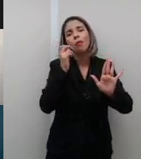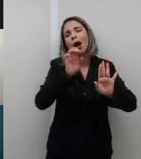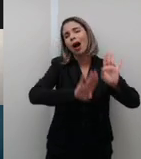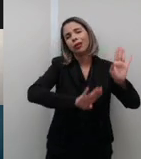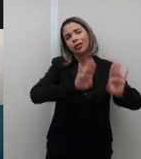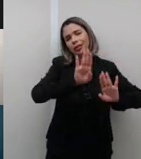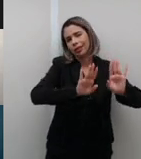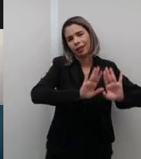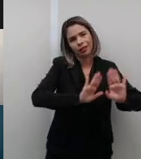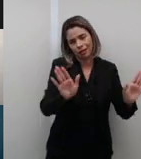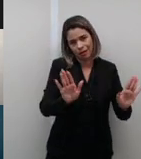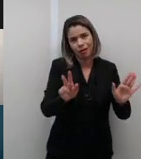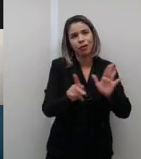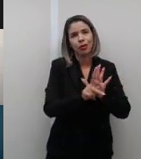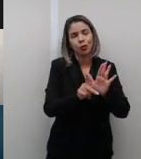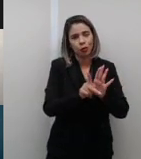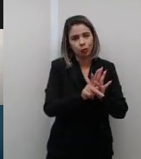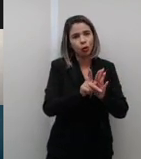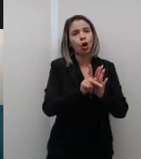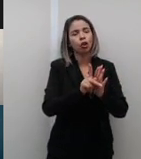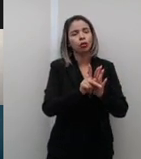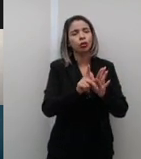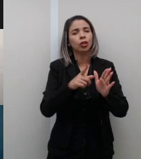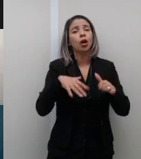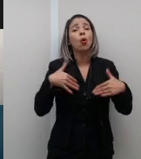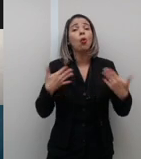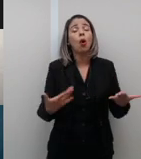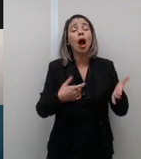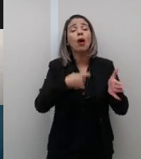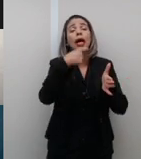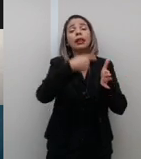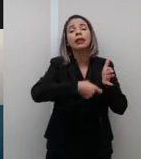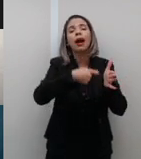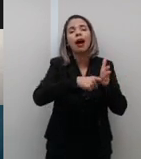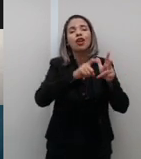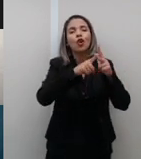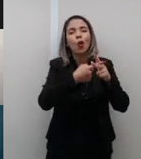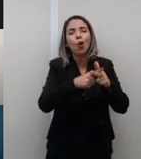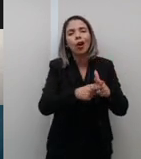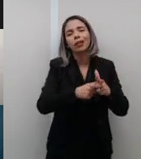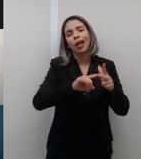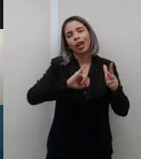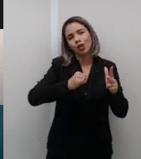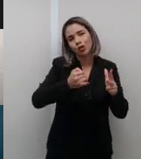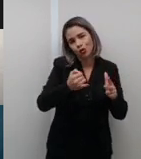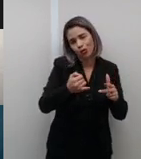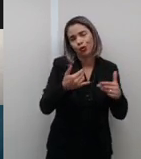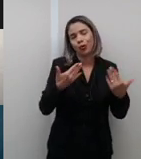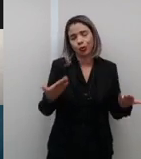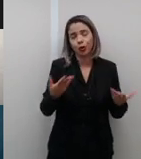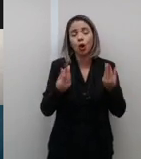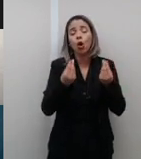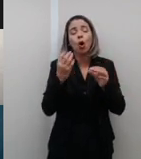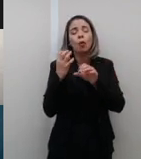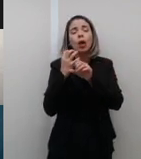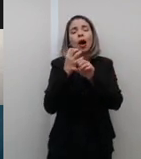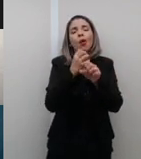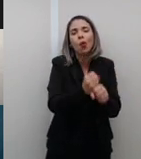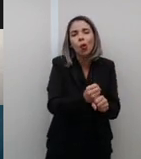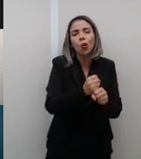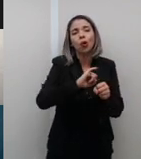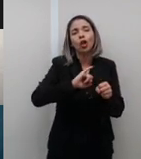se desvendar qual seria o índice de correção monetária e como seriam calculados os juros de